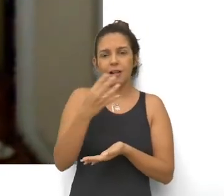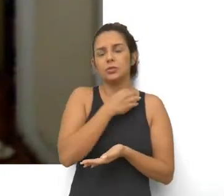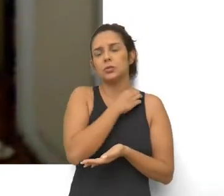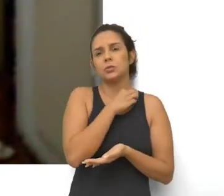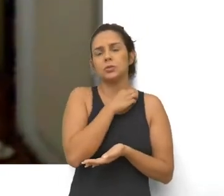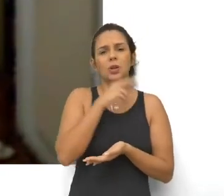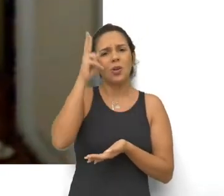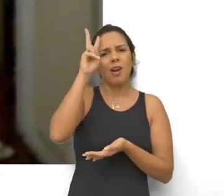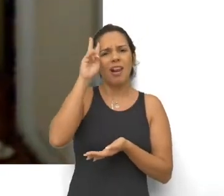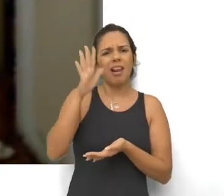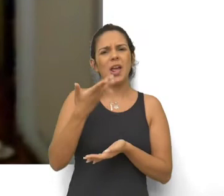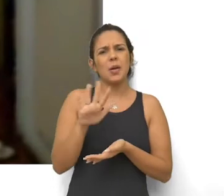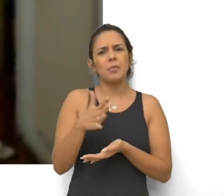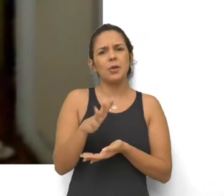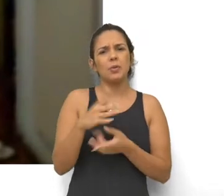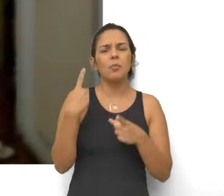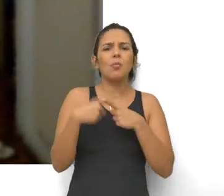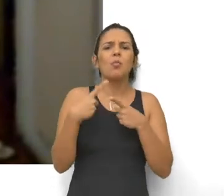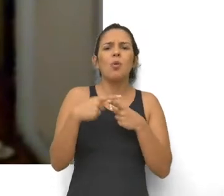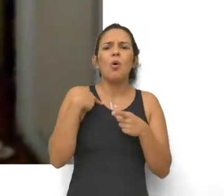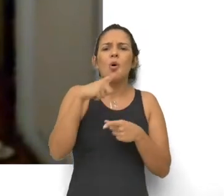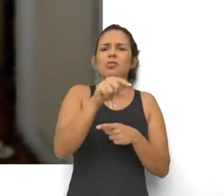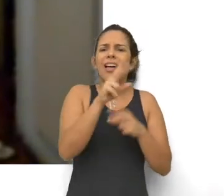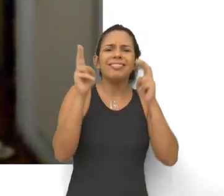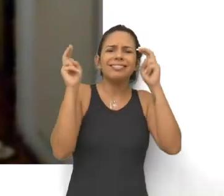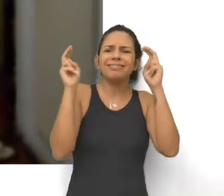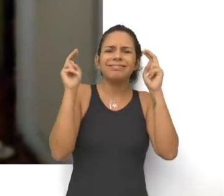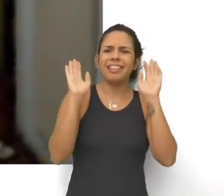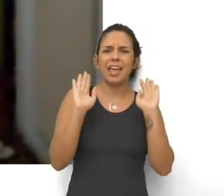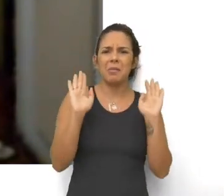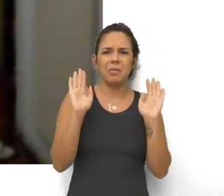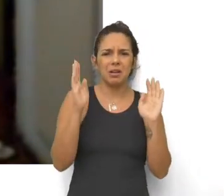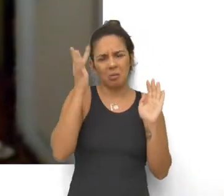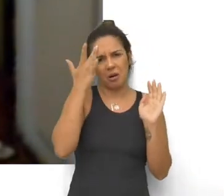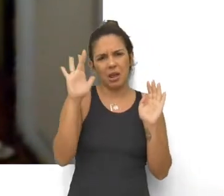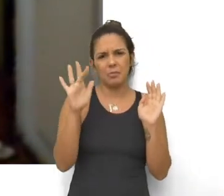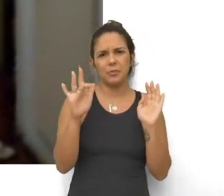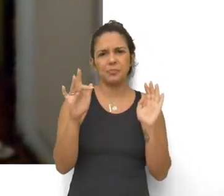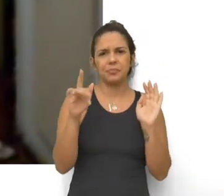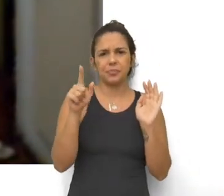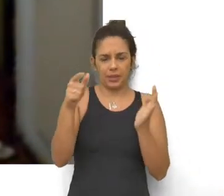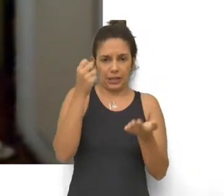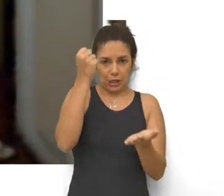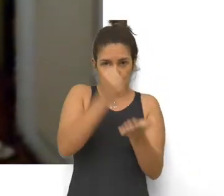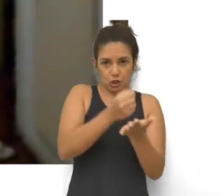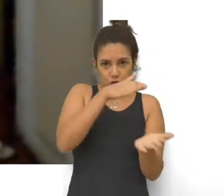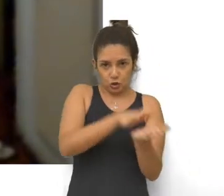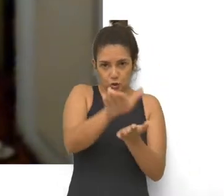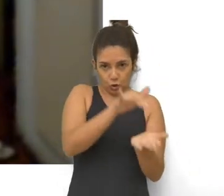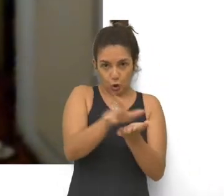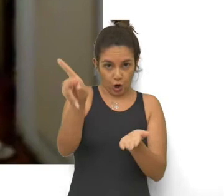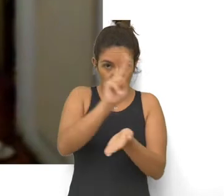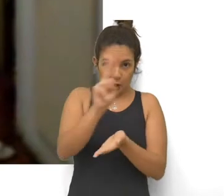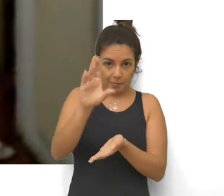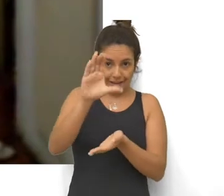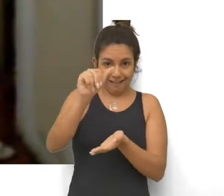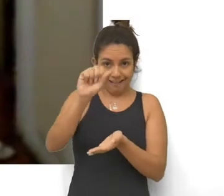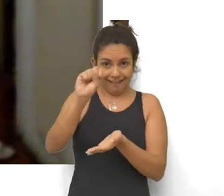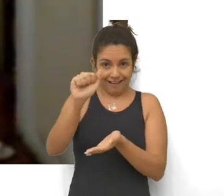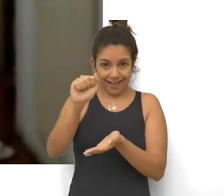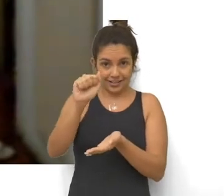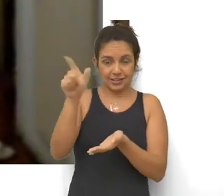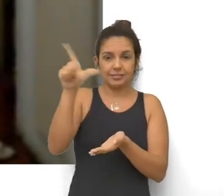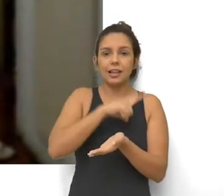lembro, sinceramente, porque eu escolhi esse tema. Essa editora que já fechou, chamada Casa do Psicólogo, tinha